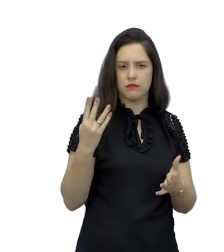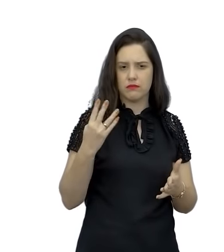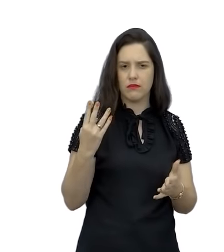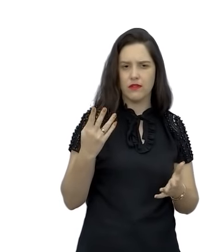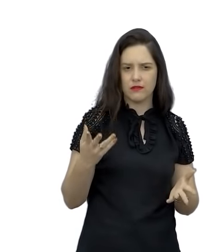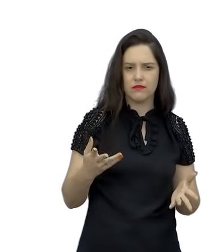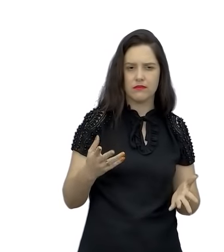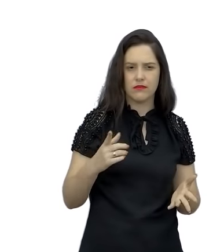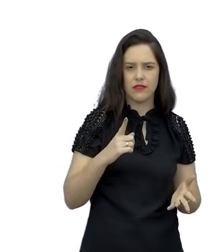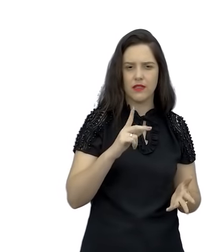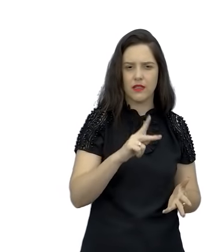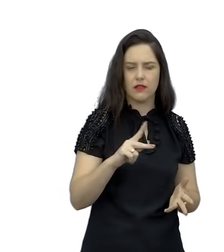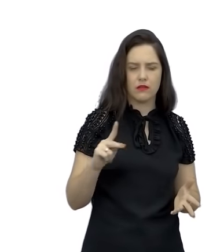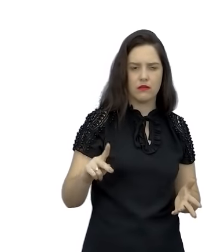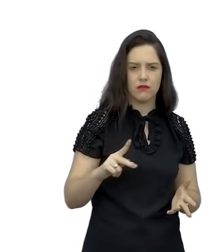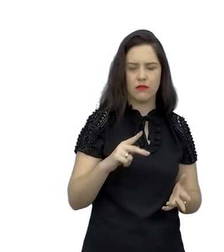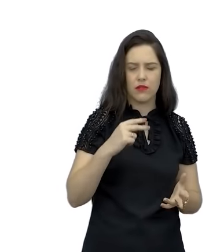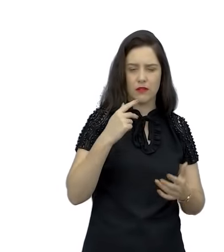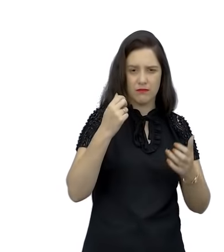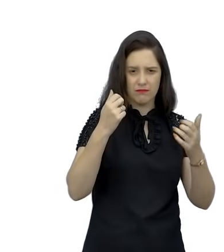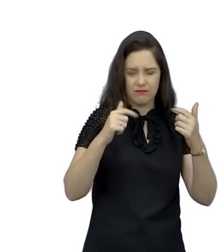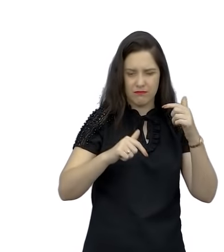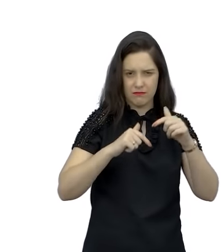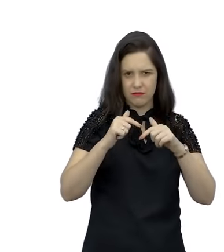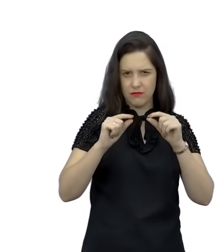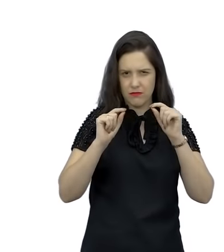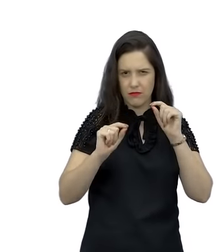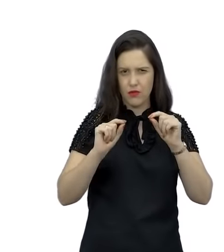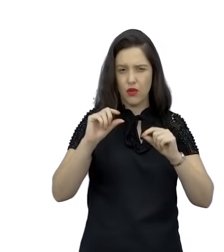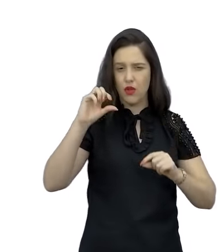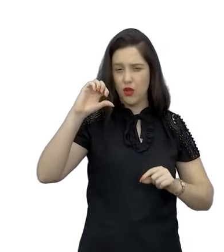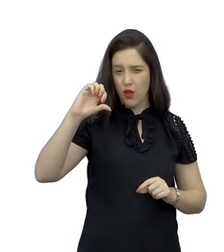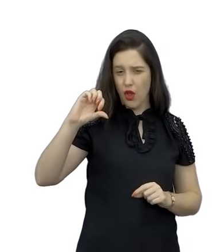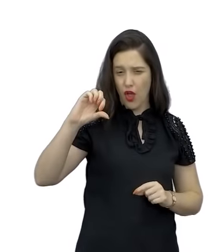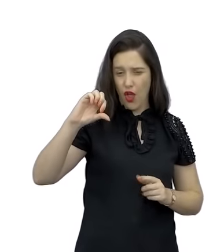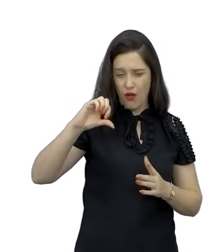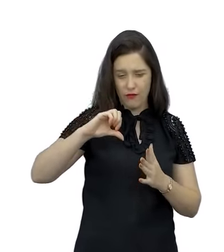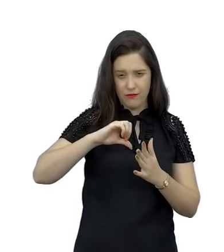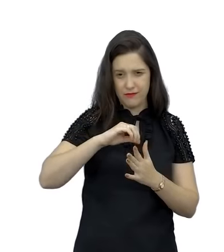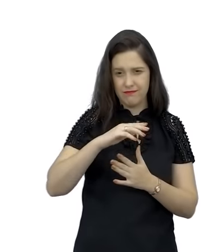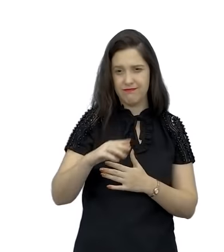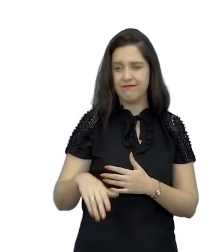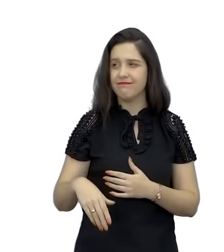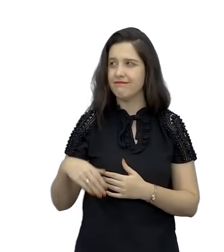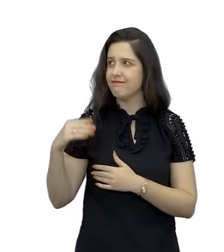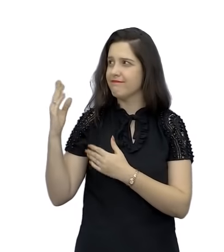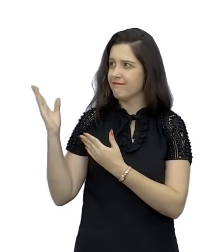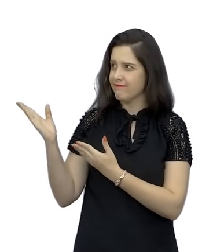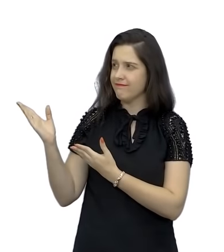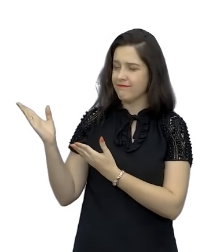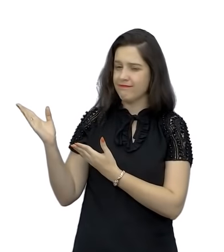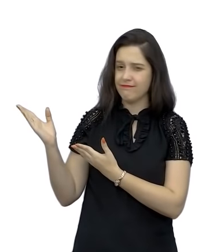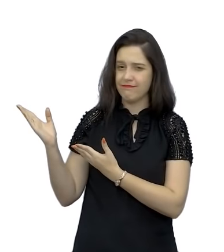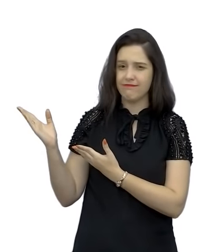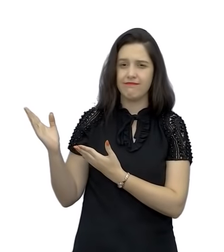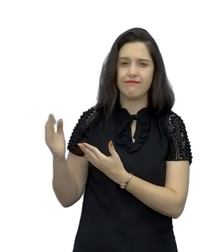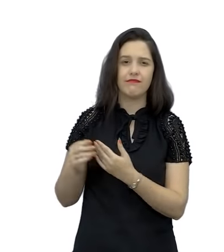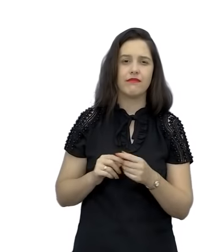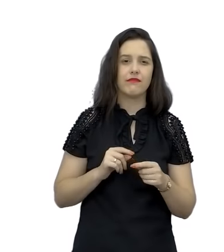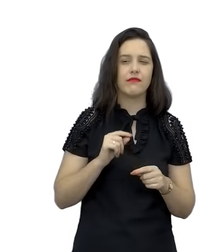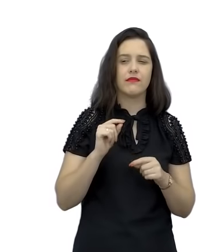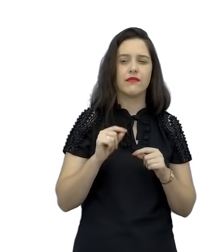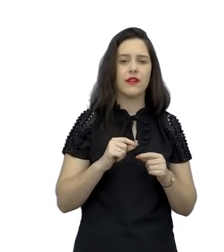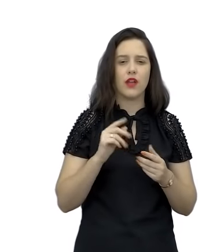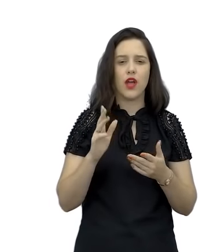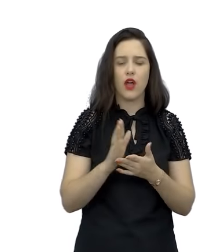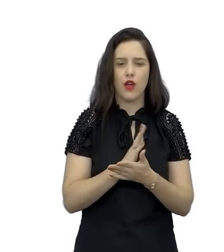Onoshiki, ela trabalha com 9 etapas. Pode ser que muitos de vocês já tenham trabalhado ao resolver problemas,